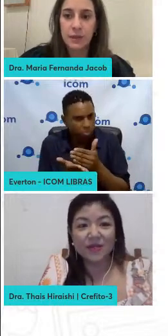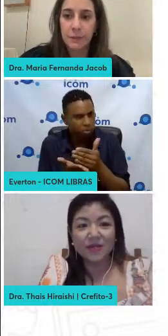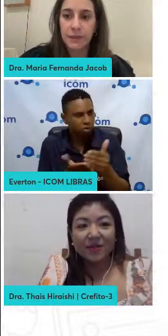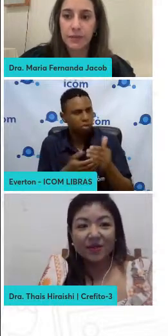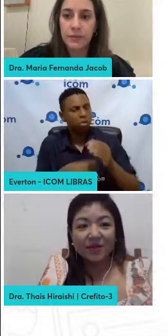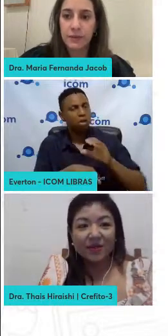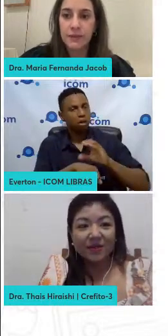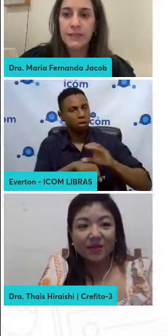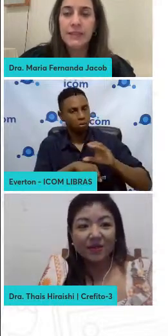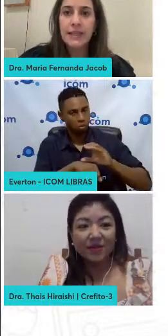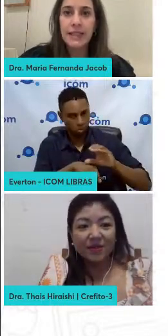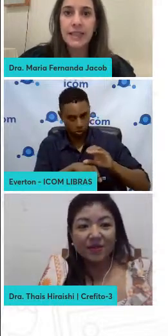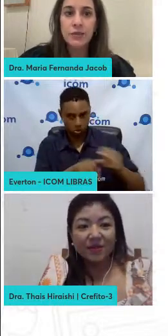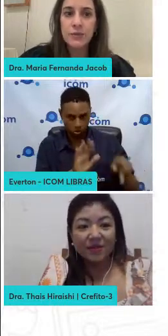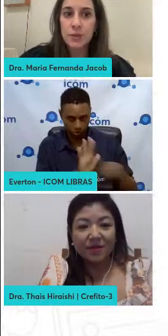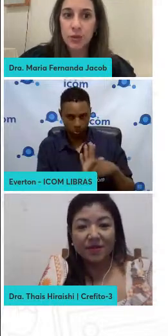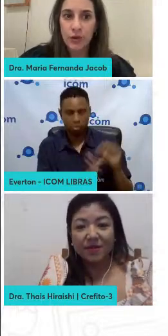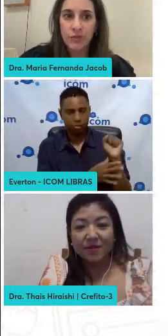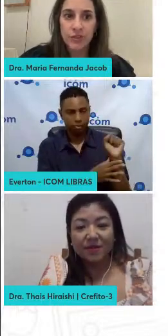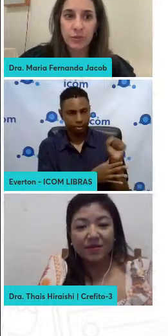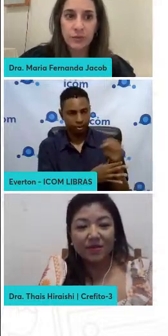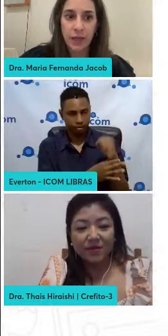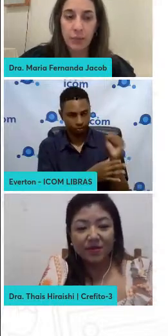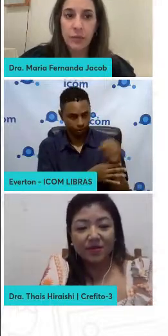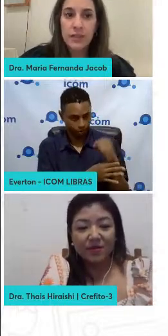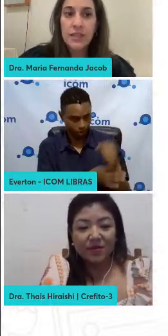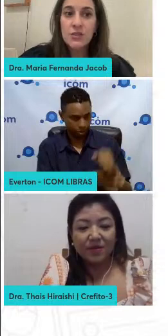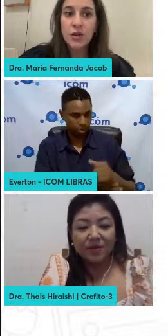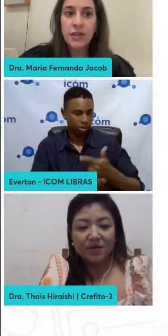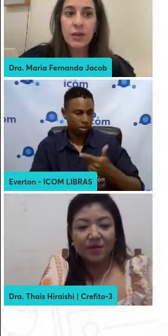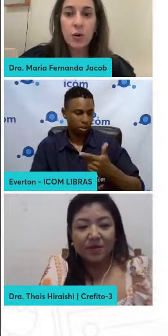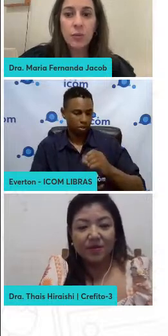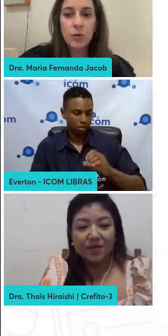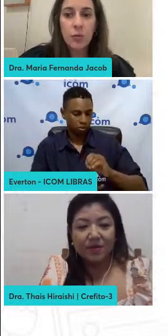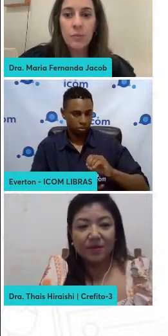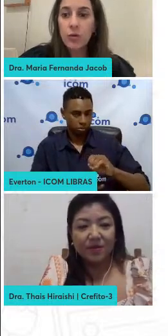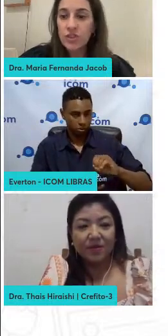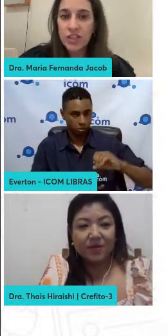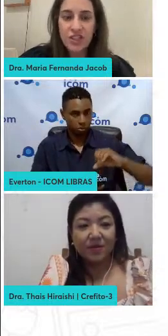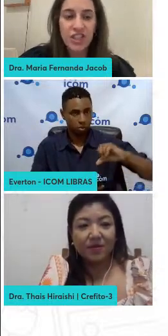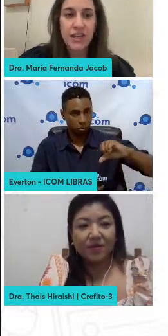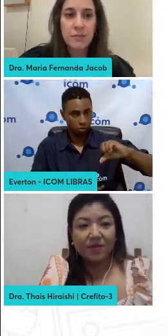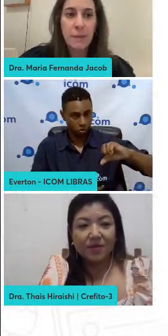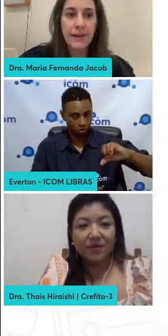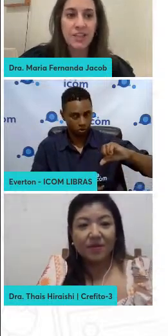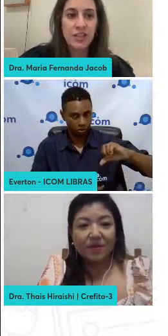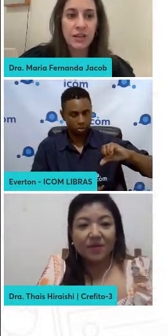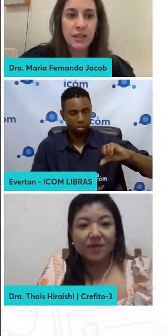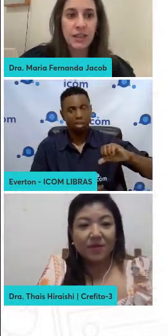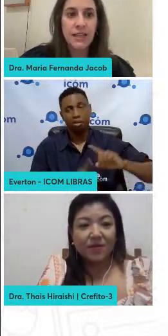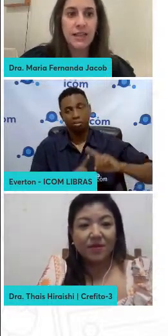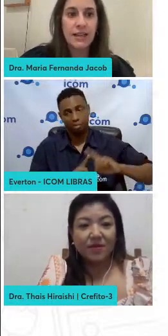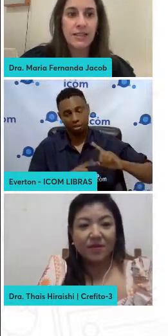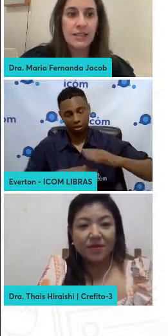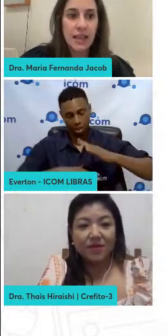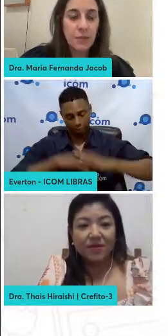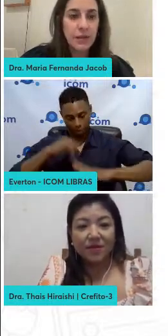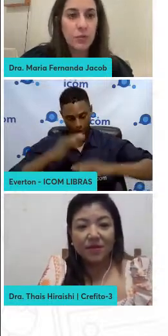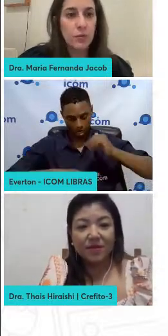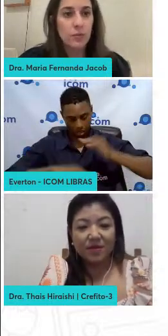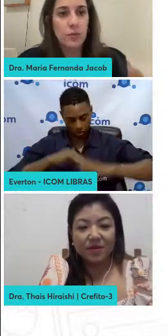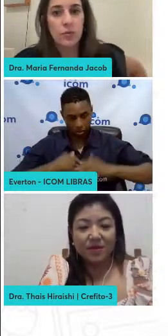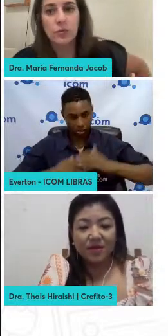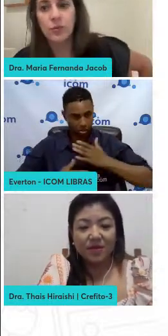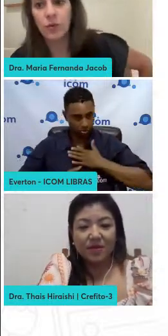para fisioterapeuta em 2009, já tem um tempo. Só que como o meu dia a dia, né, minha prática clínica é